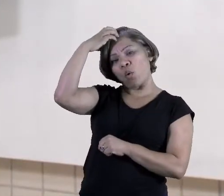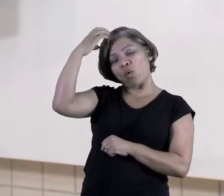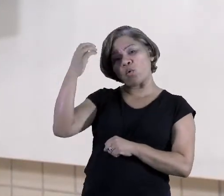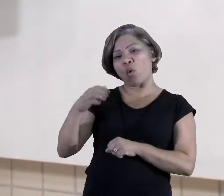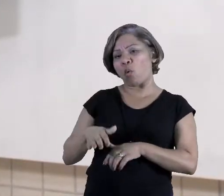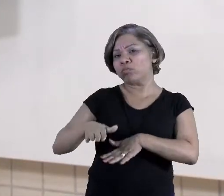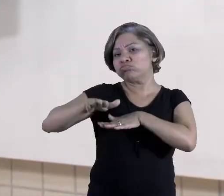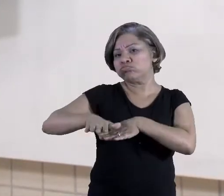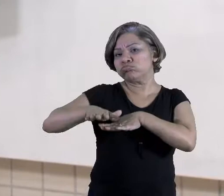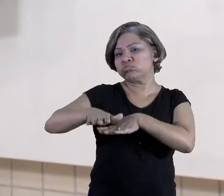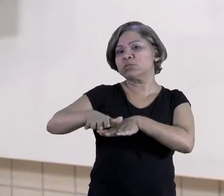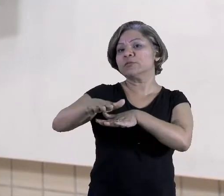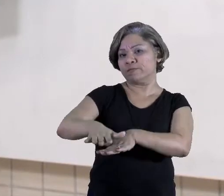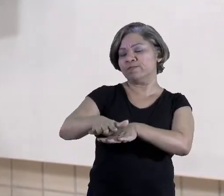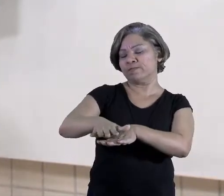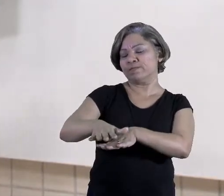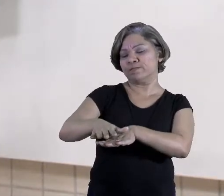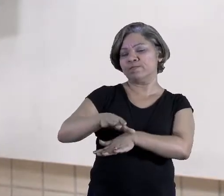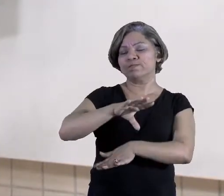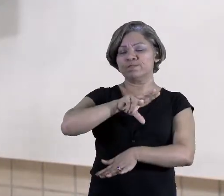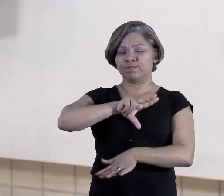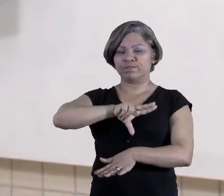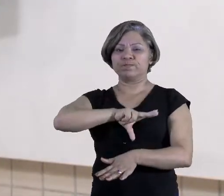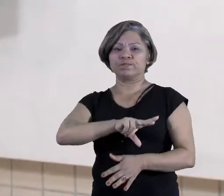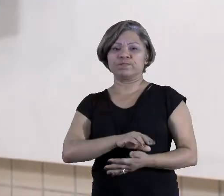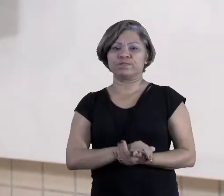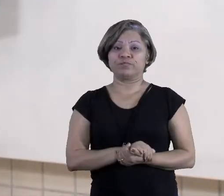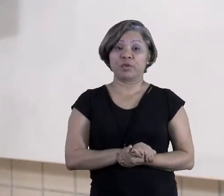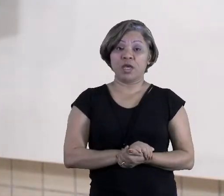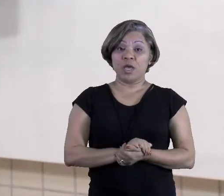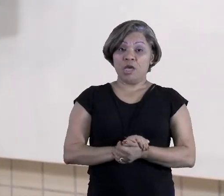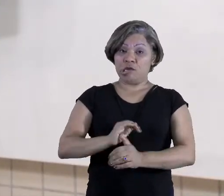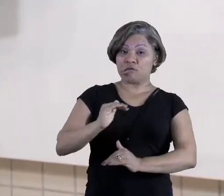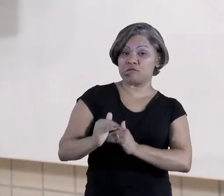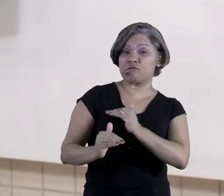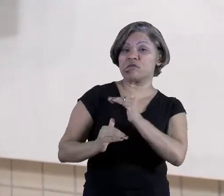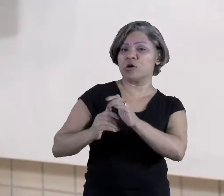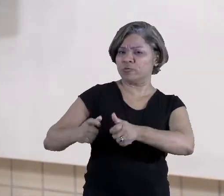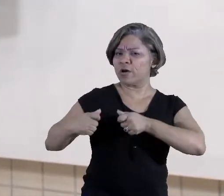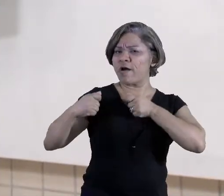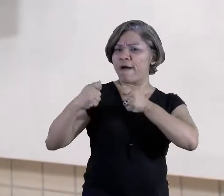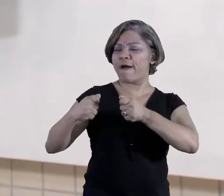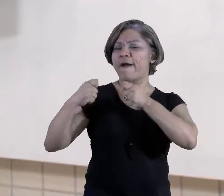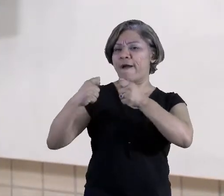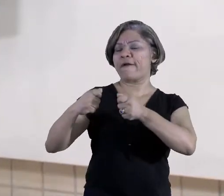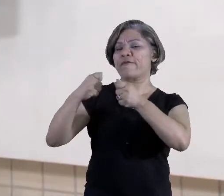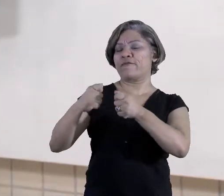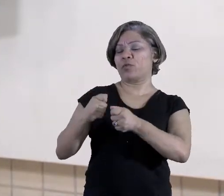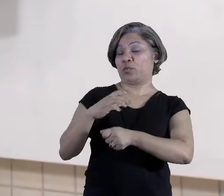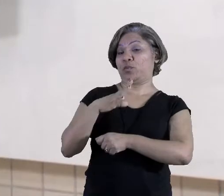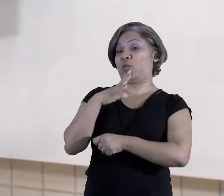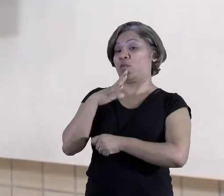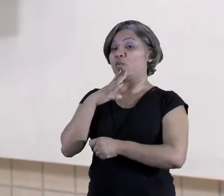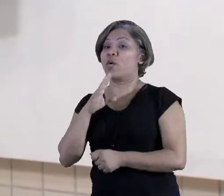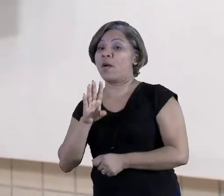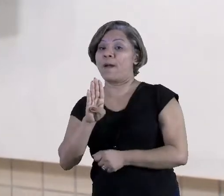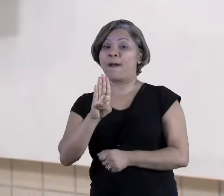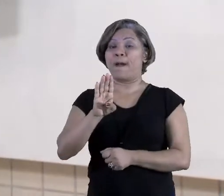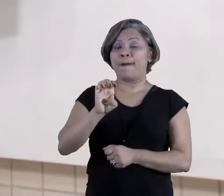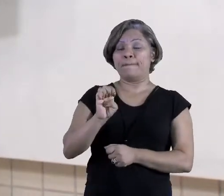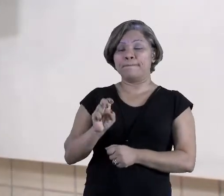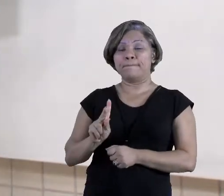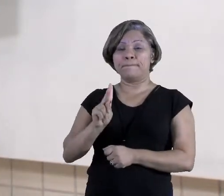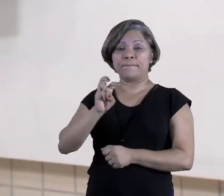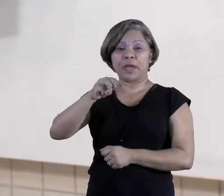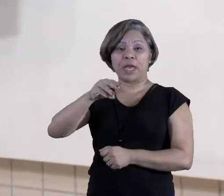exército português. Então, essa revolta foi a revolta conhecida como Revolta Beckman. Foi uma revolta na qual eles lutaram